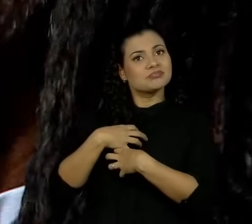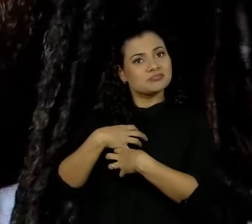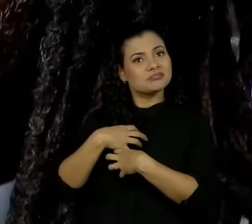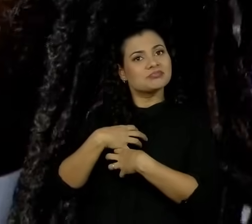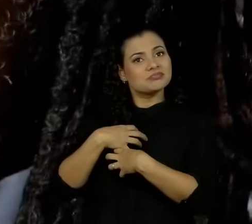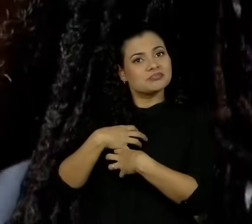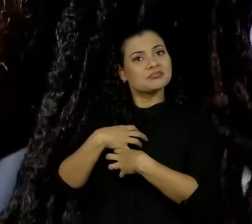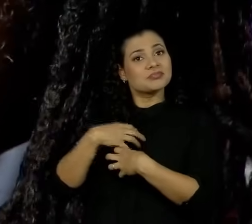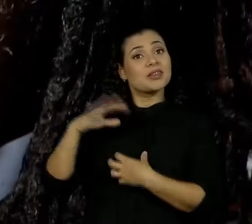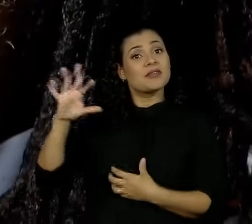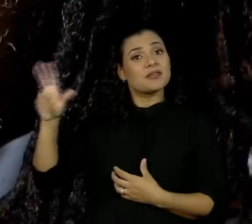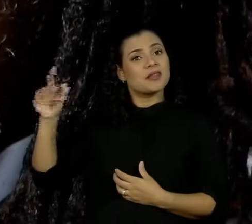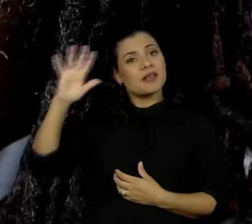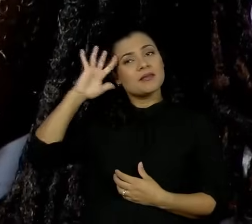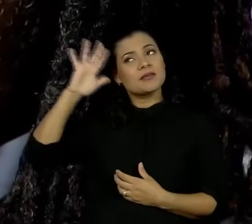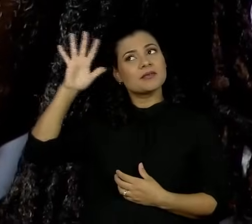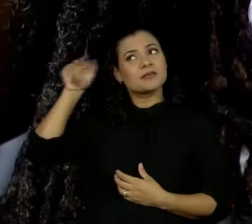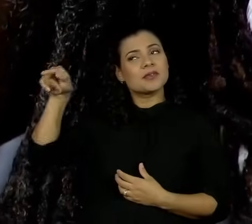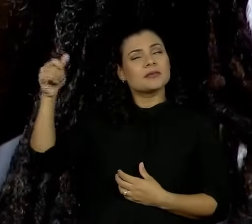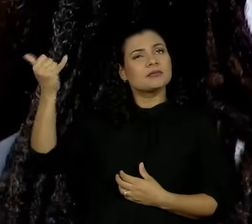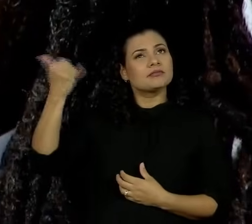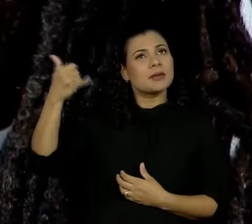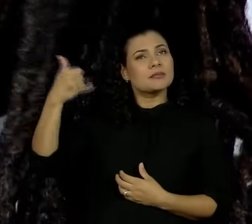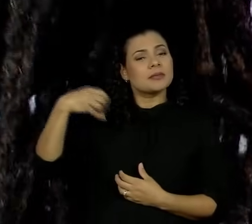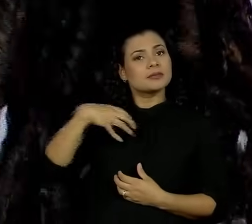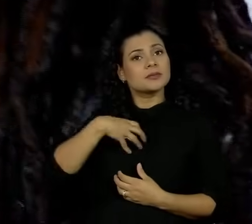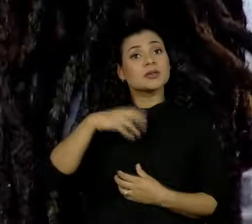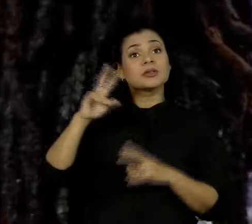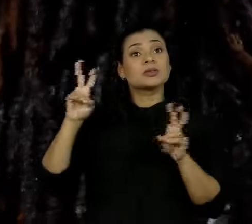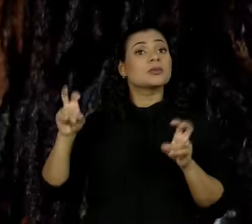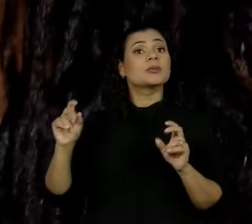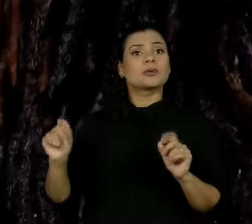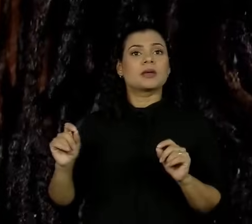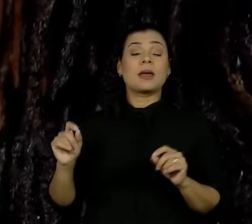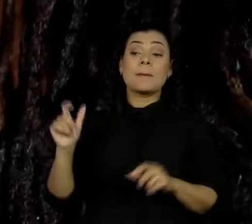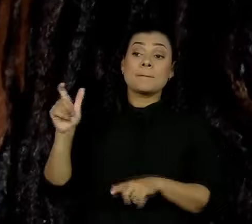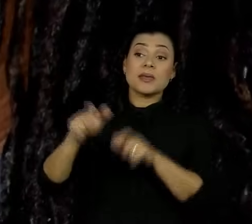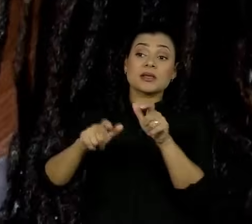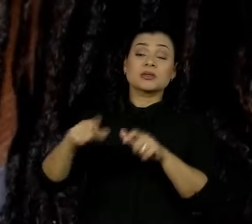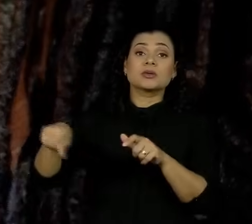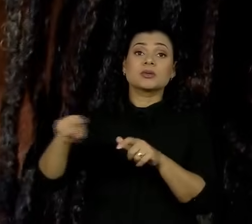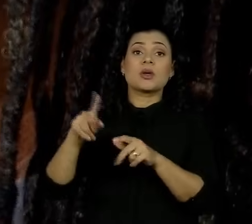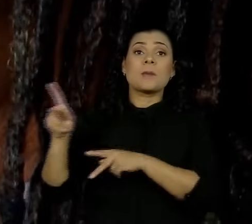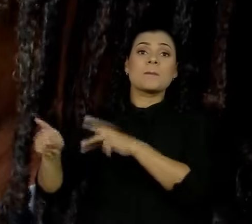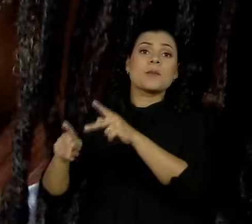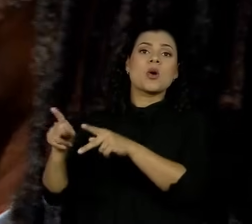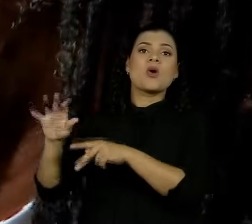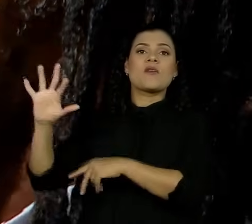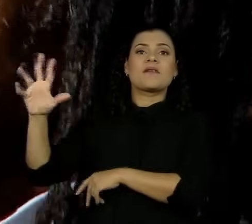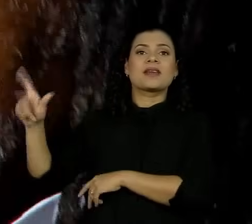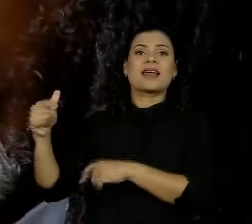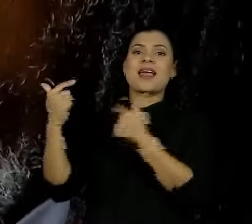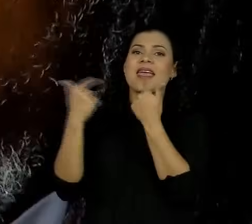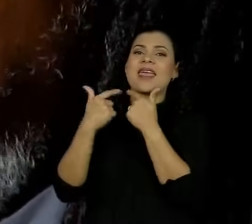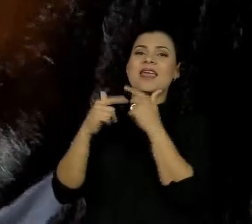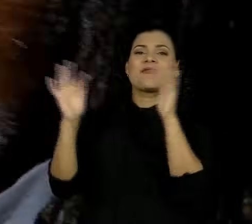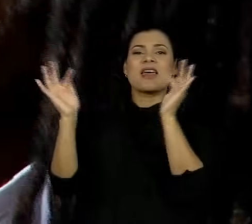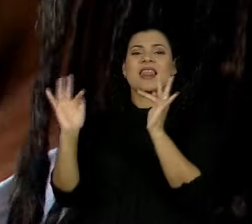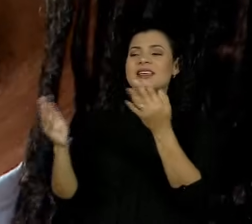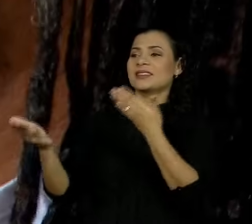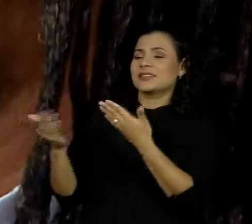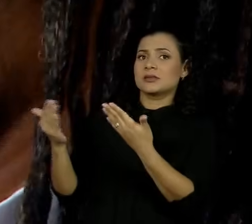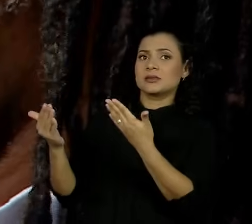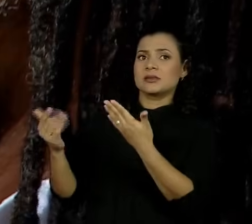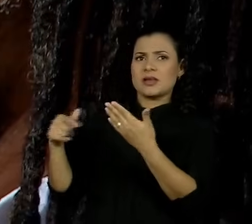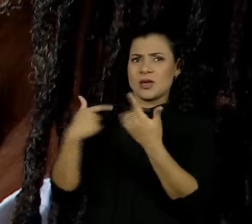pensador africano falando o seguinte, que às vezes as pessoas veem, né, alguns povos africanos dando muita risada, tal, e ele falava assim, não é